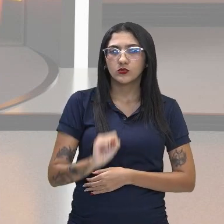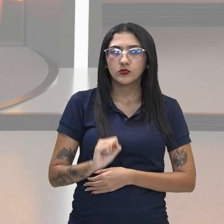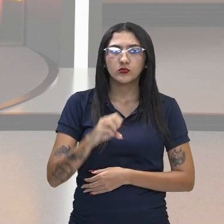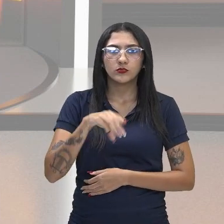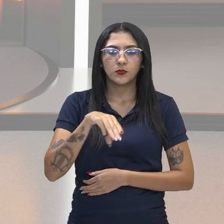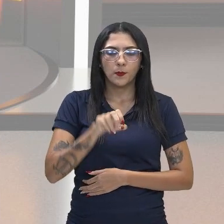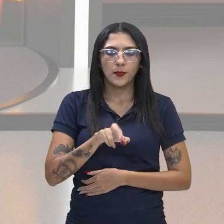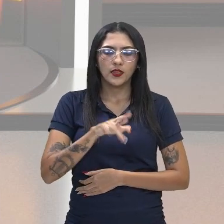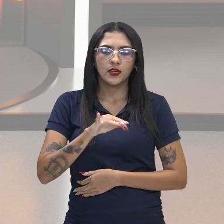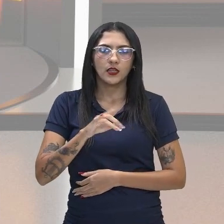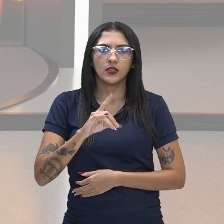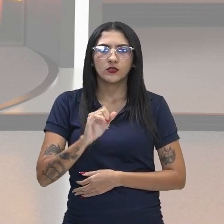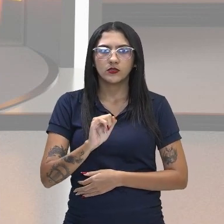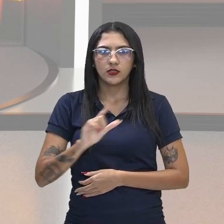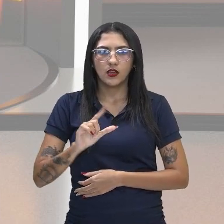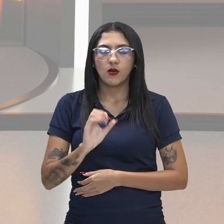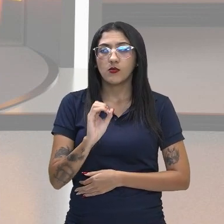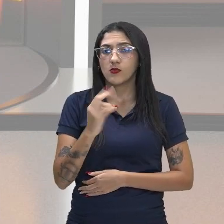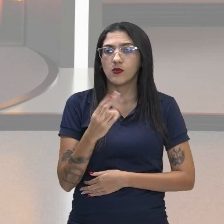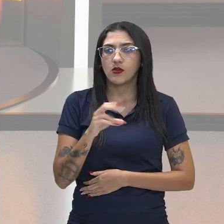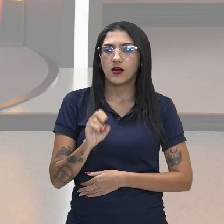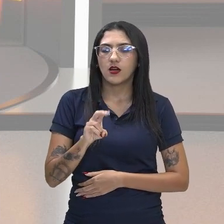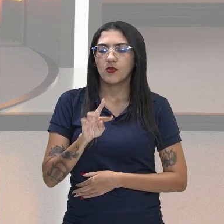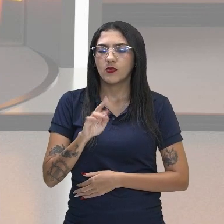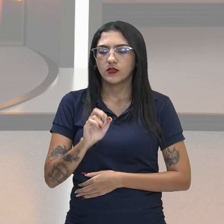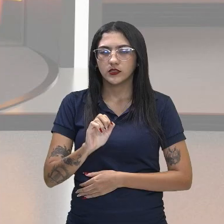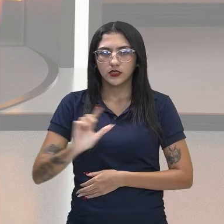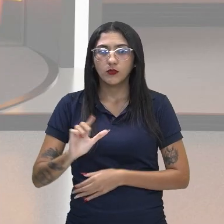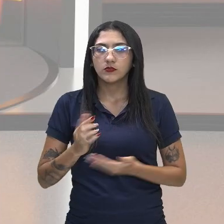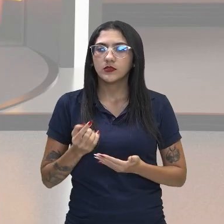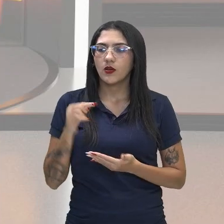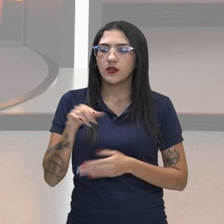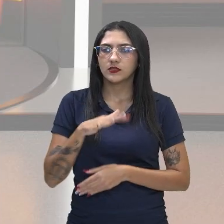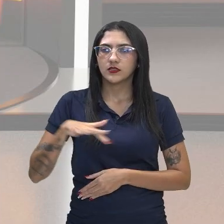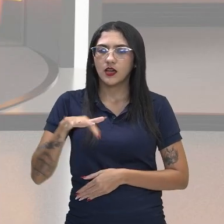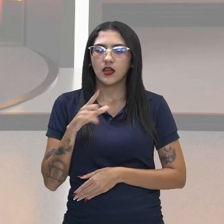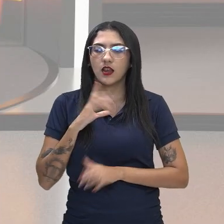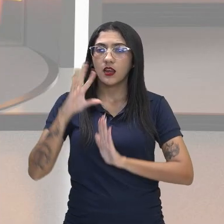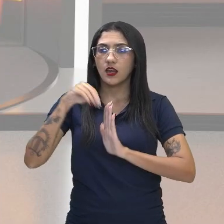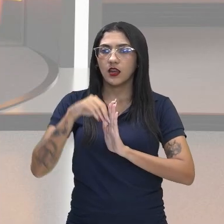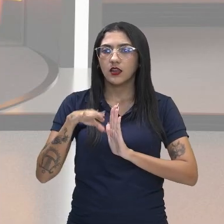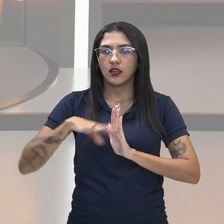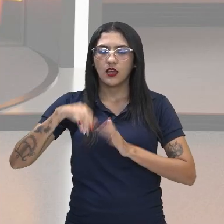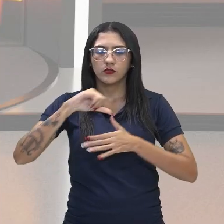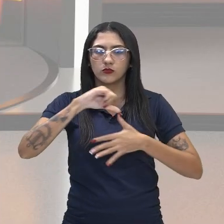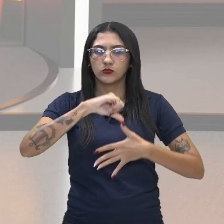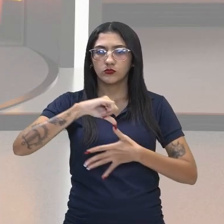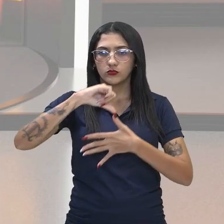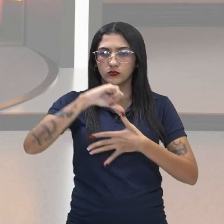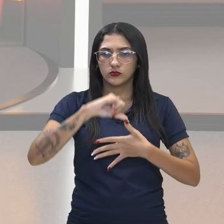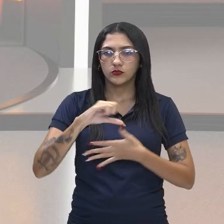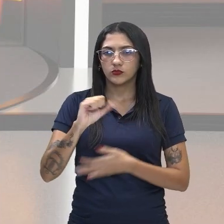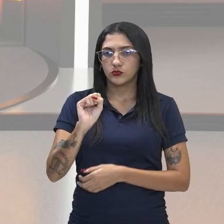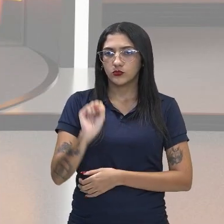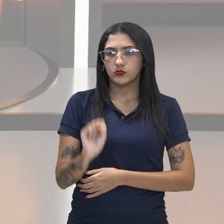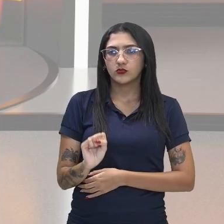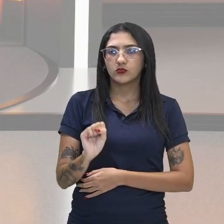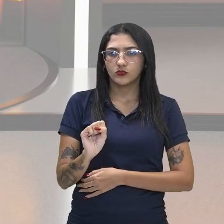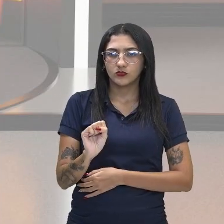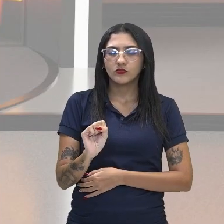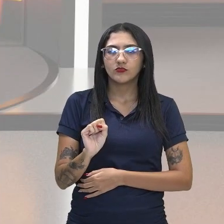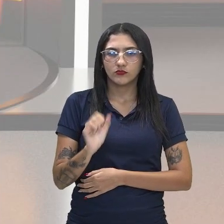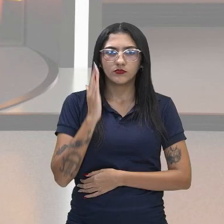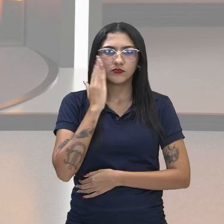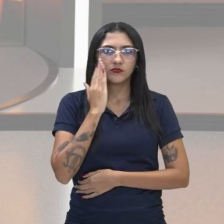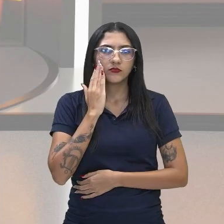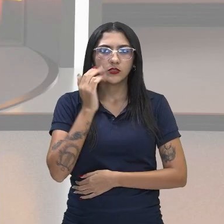já sabe que aquela parte do espaço geográfico está inserido abaixo da linha do Equador. Hemisfério norte,